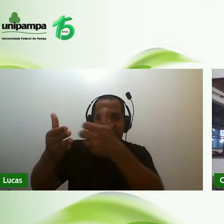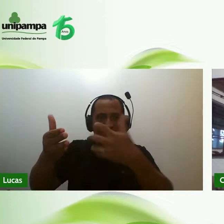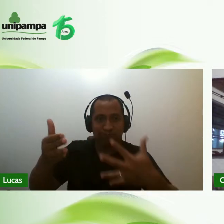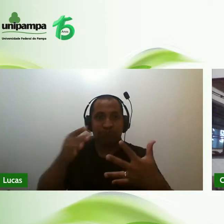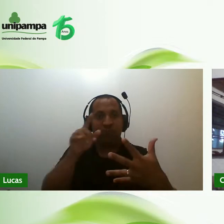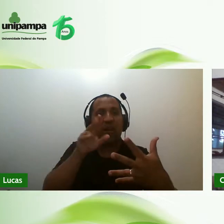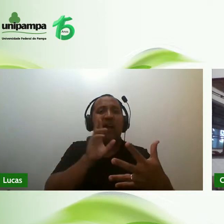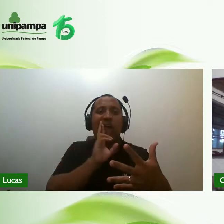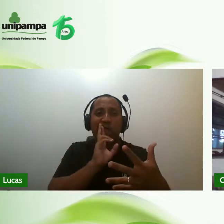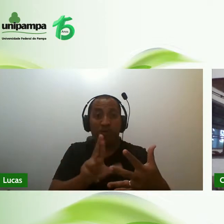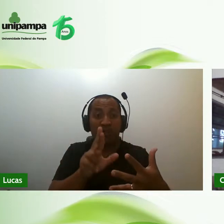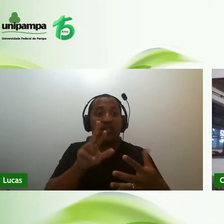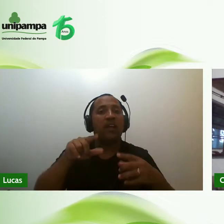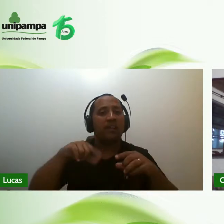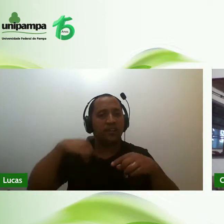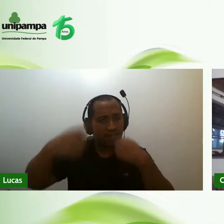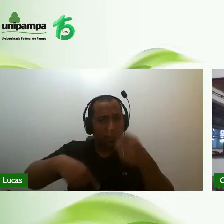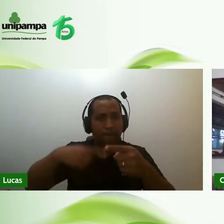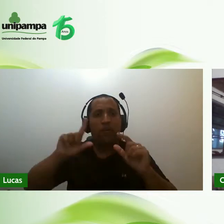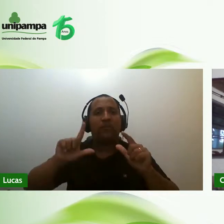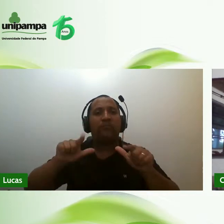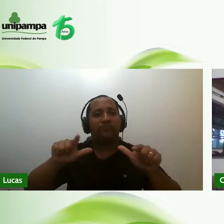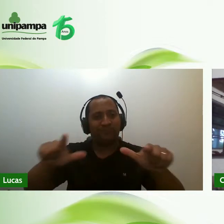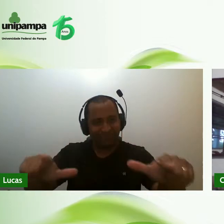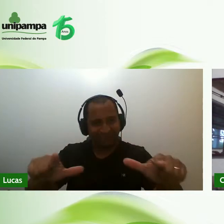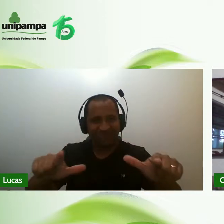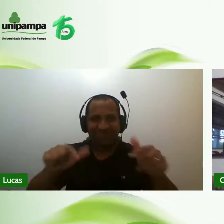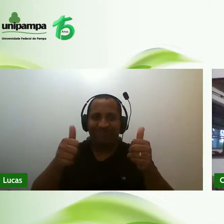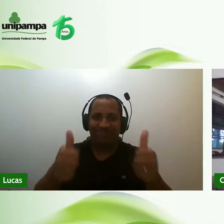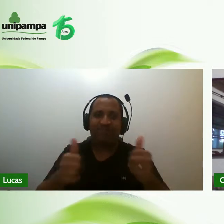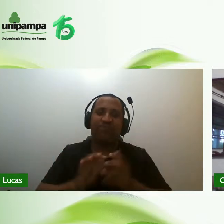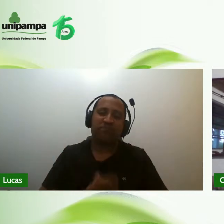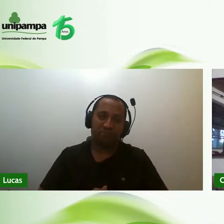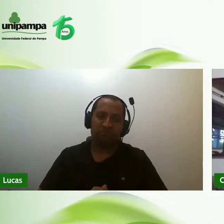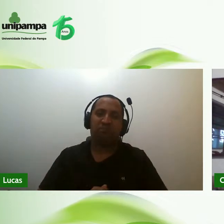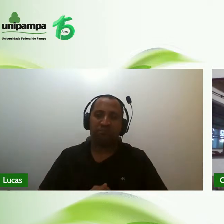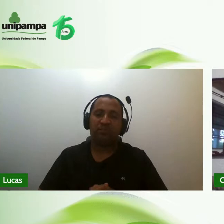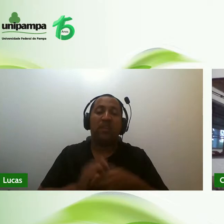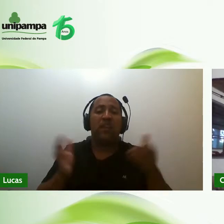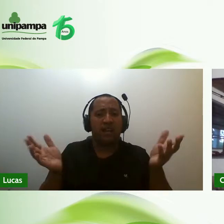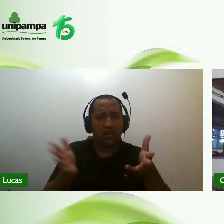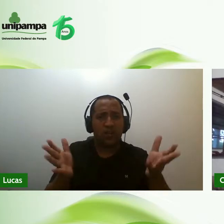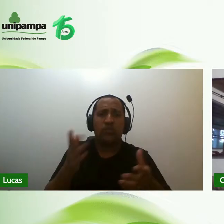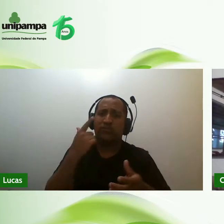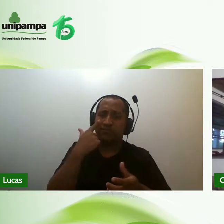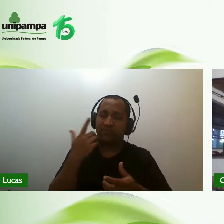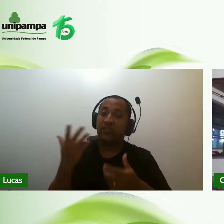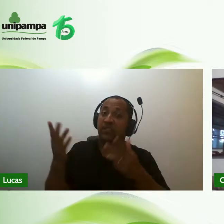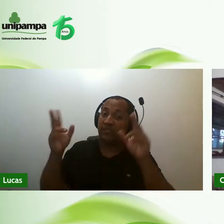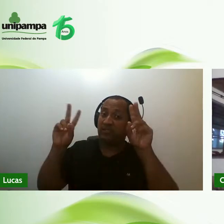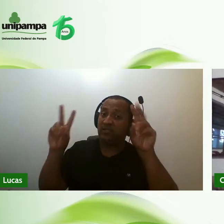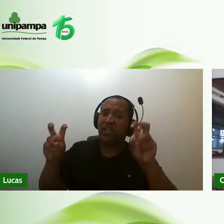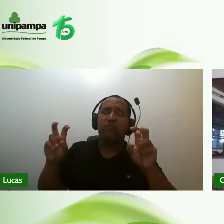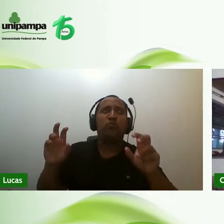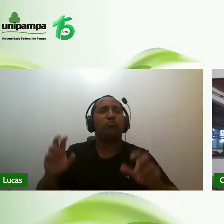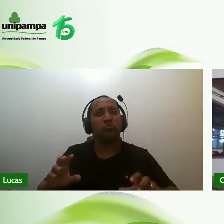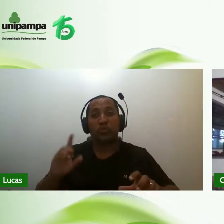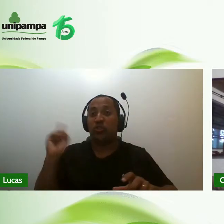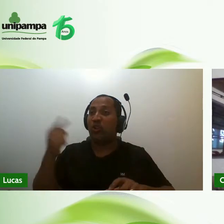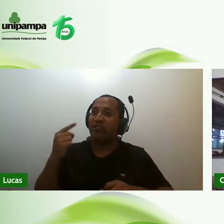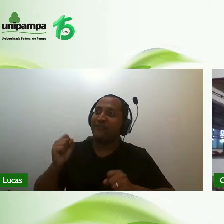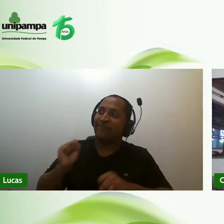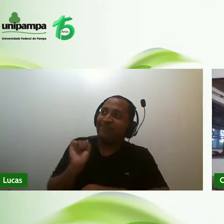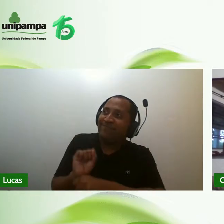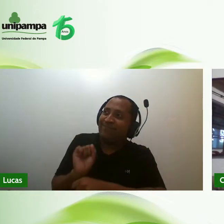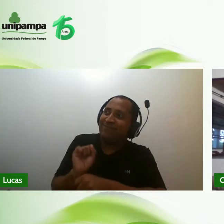queiram receber o certificado de presença. A seguir, seremos brindados com essa temática tão esperada por